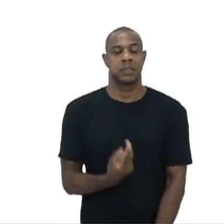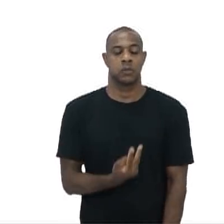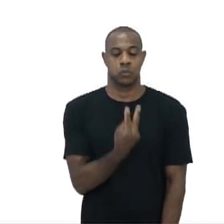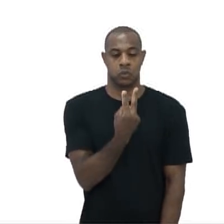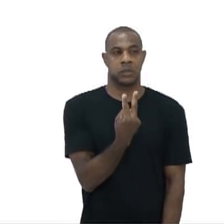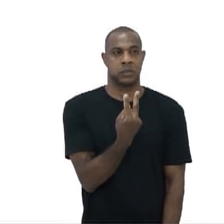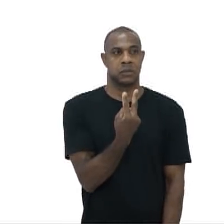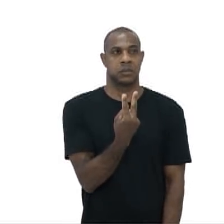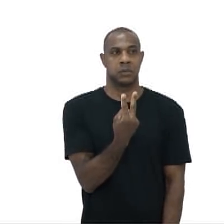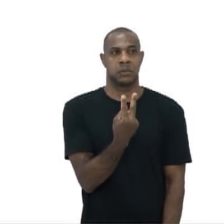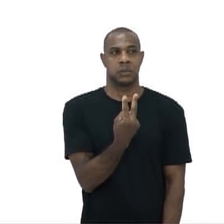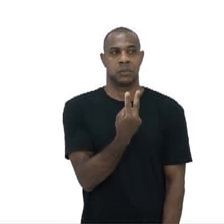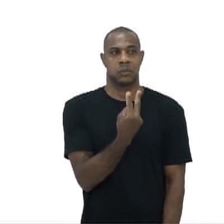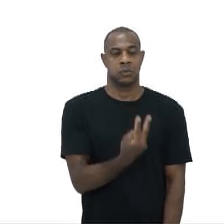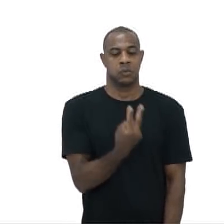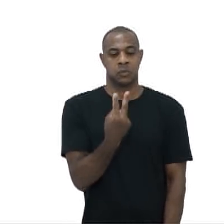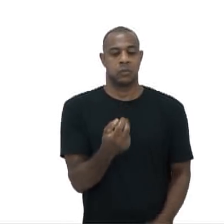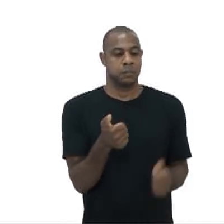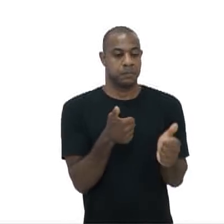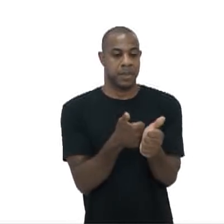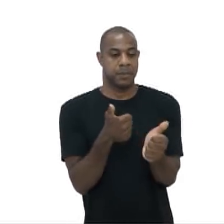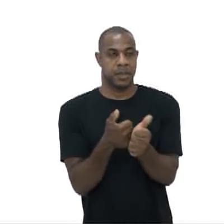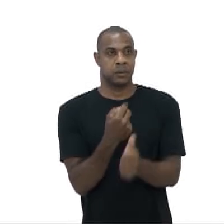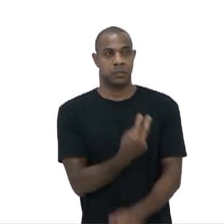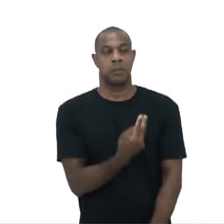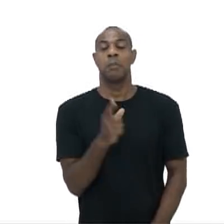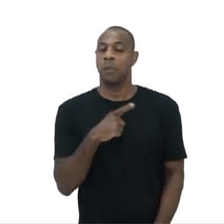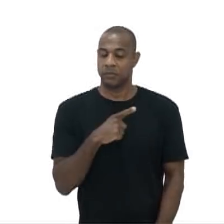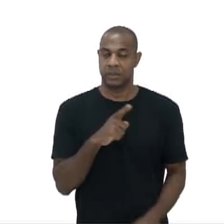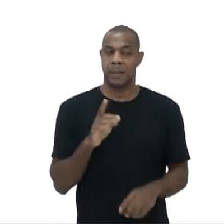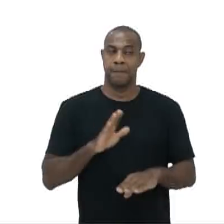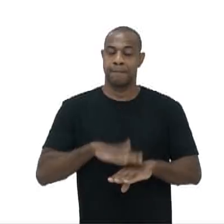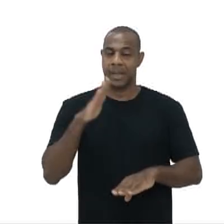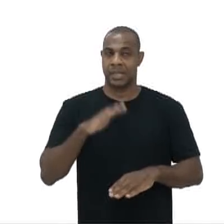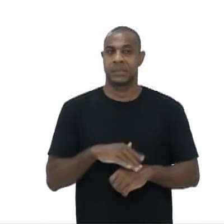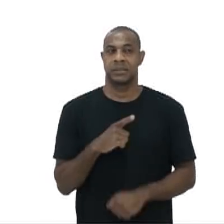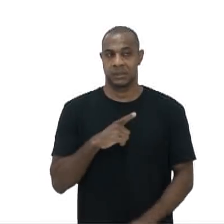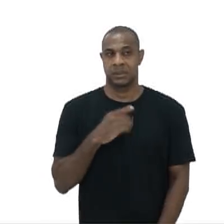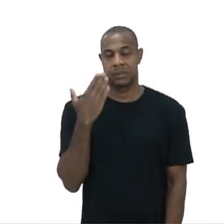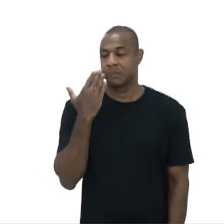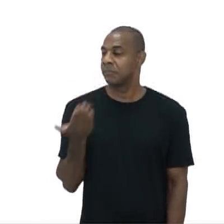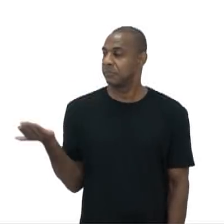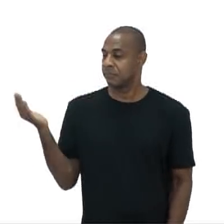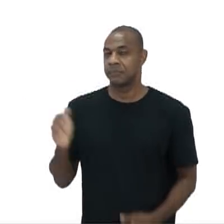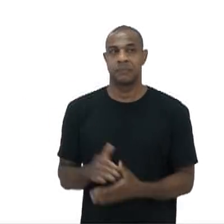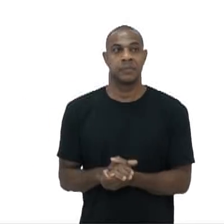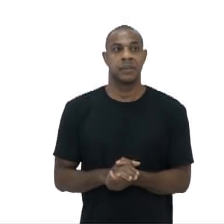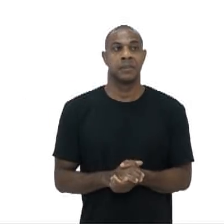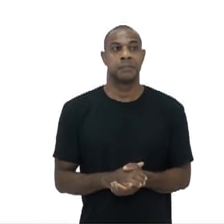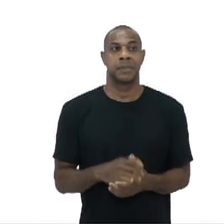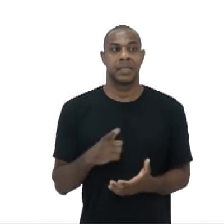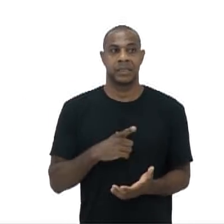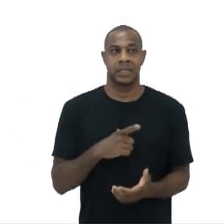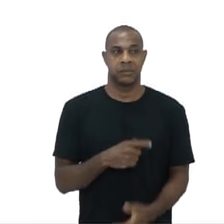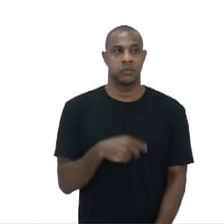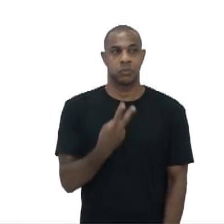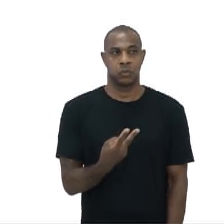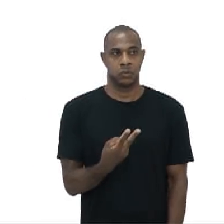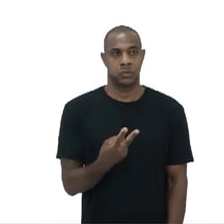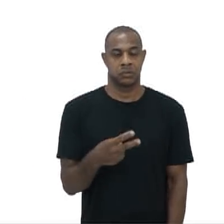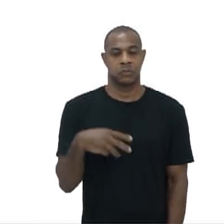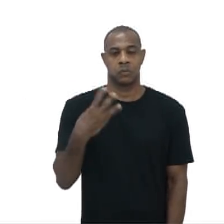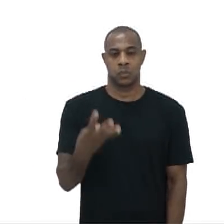pares, dois, um do ladinho do outro. Pode ter mais centríolos na célula, mas sempre em pares,